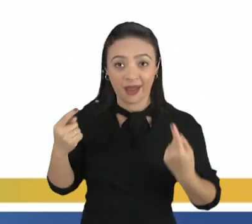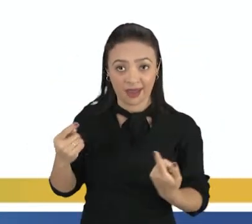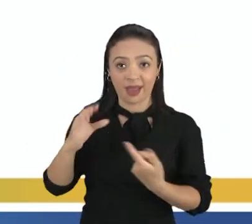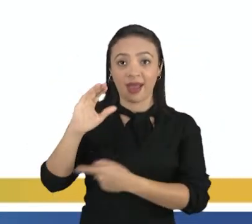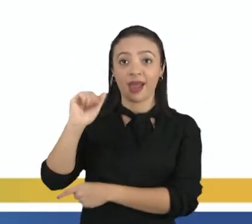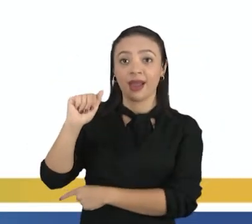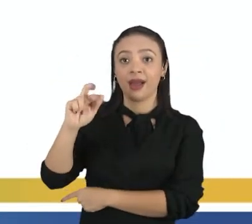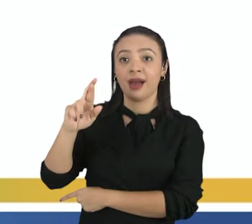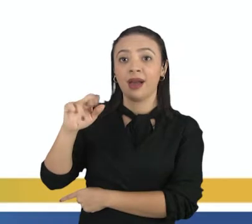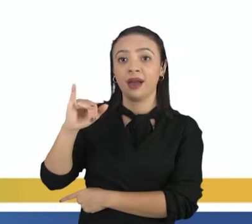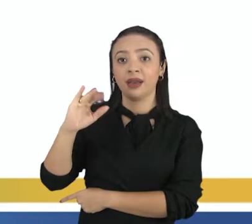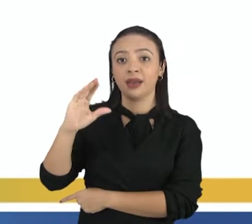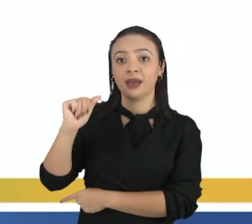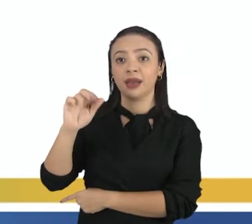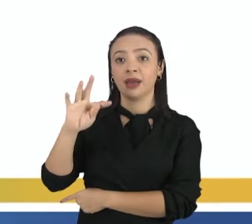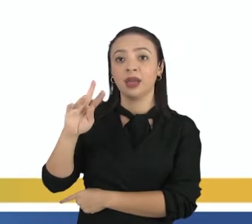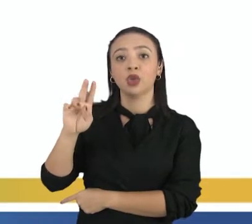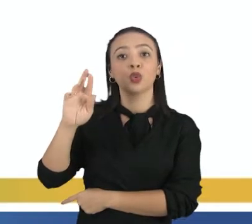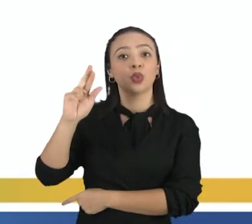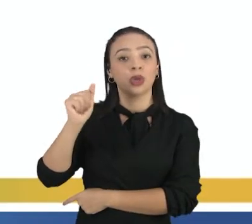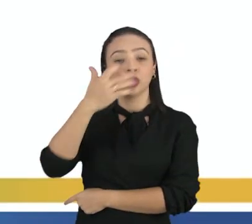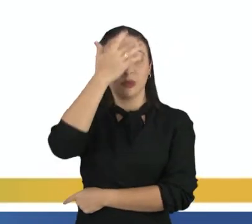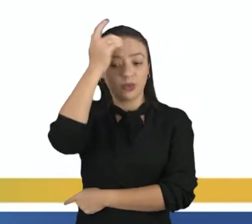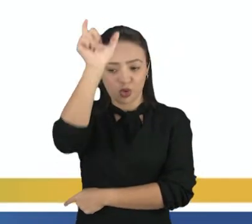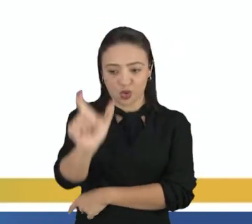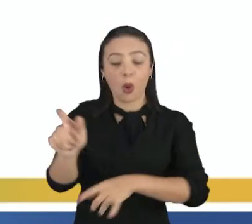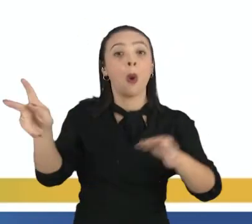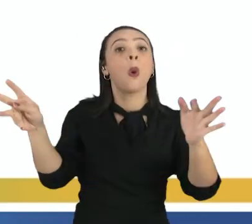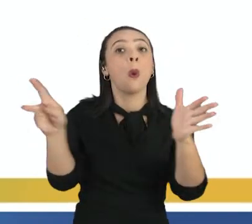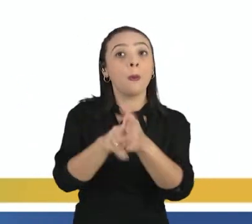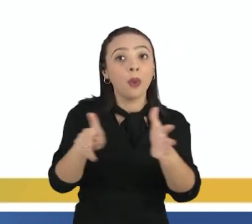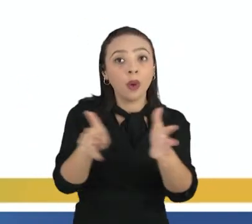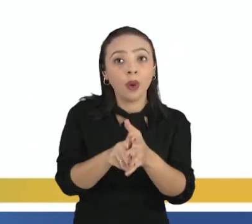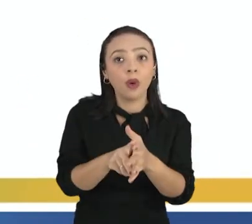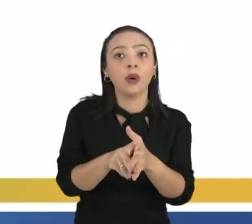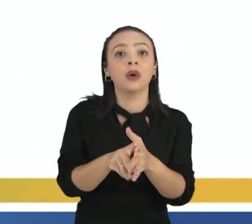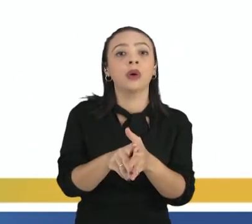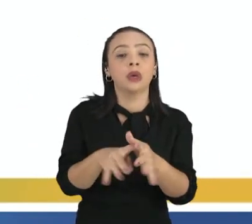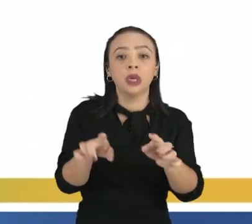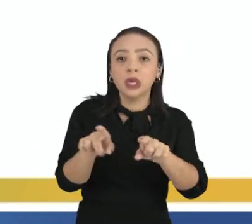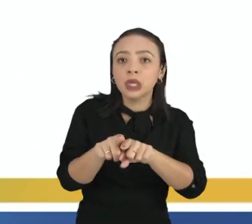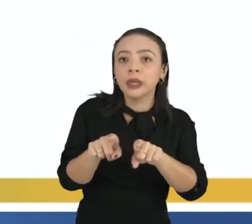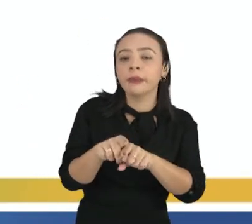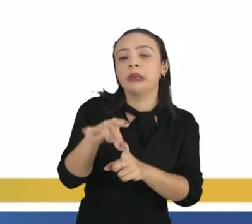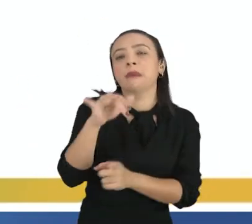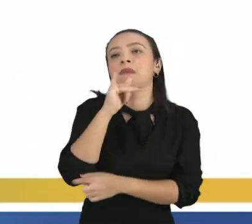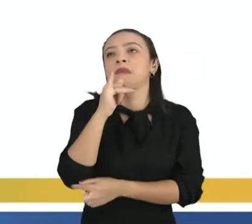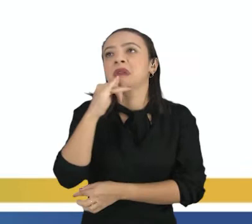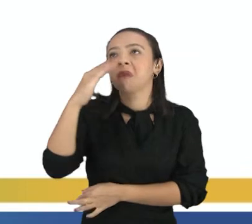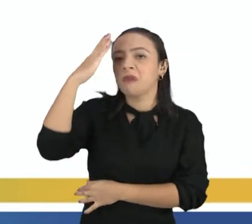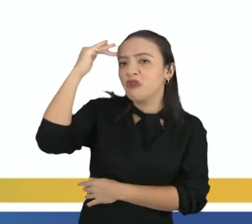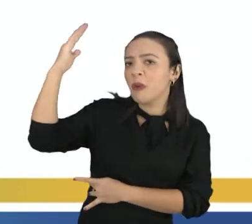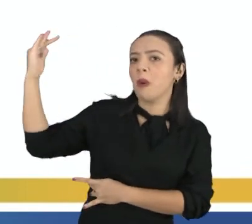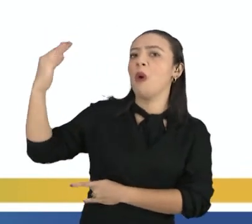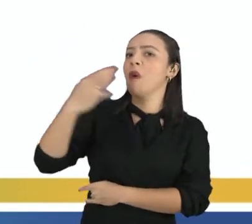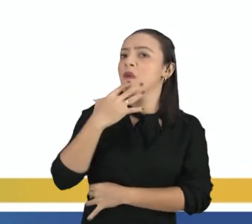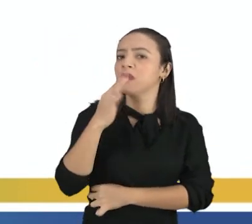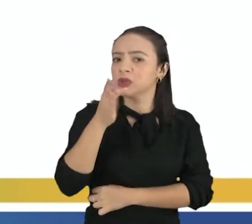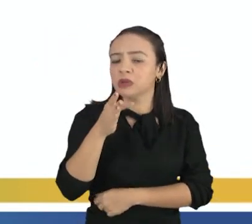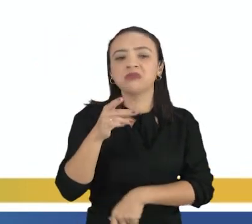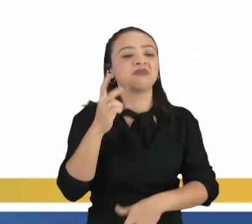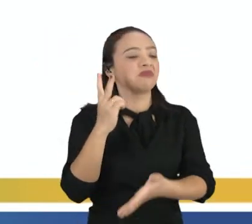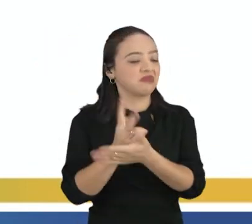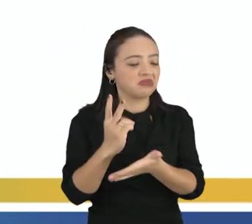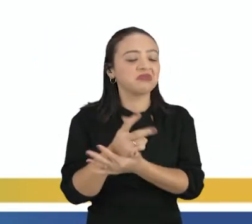na charge, a caricatura de pessoas específicas, de personalidades, futebolistas, pessoas conhecidas, é muito